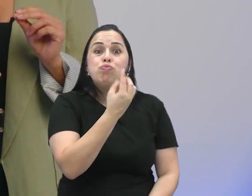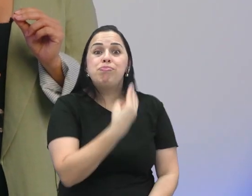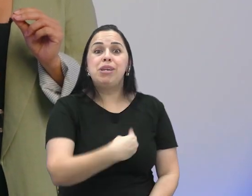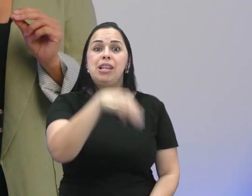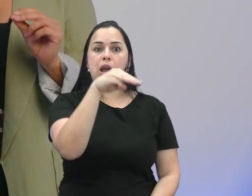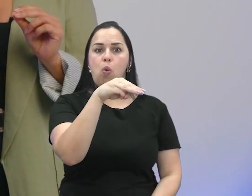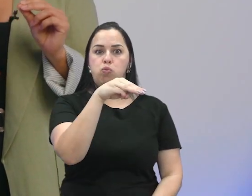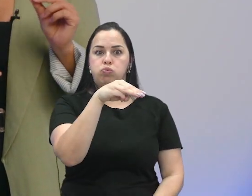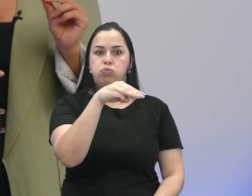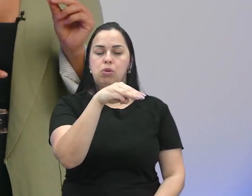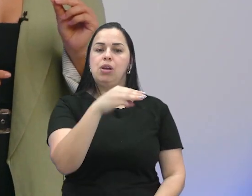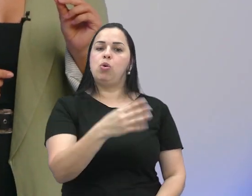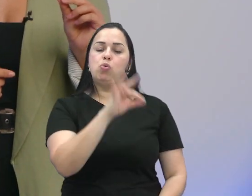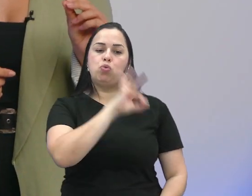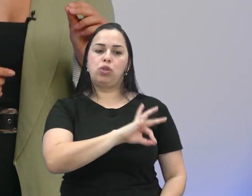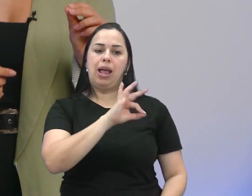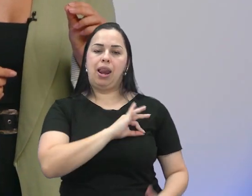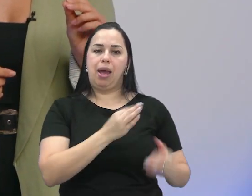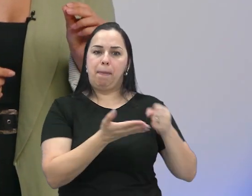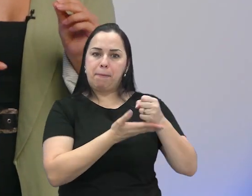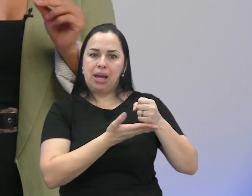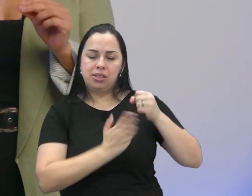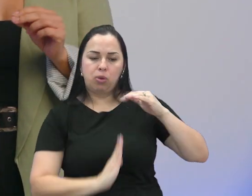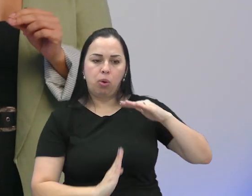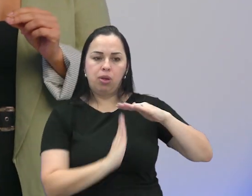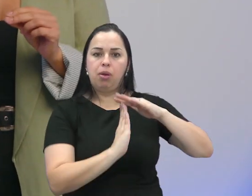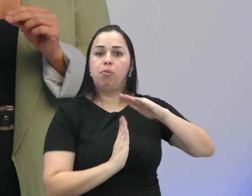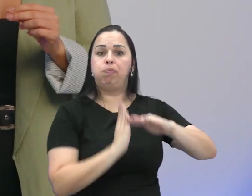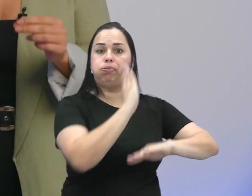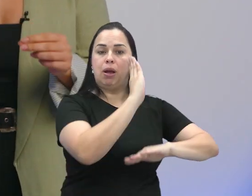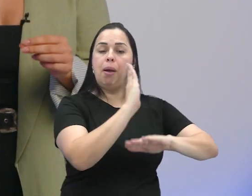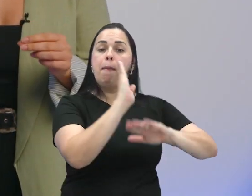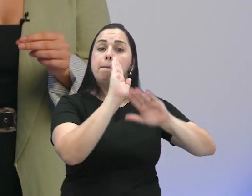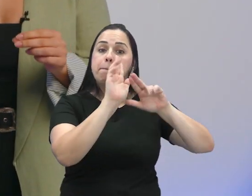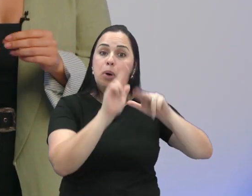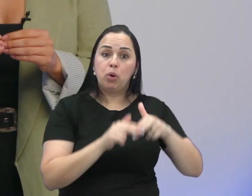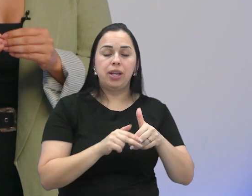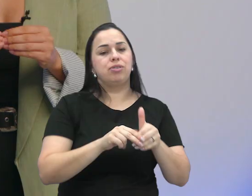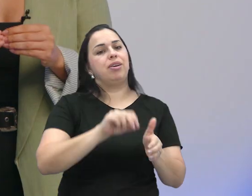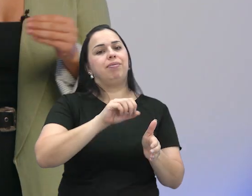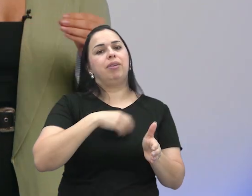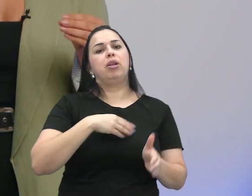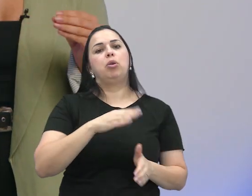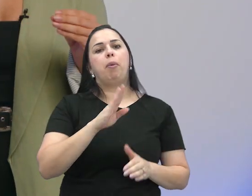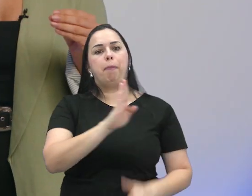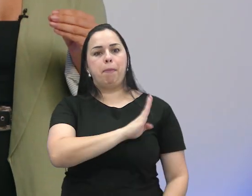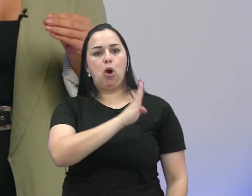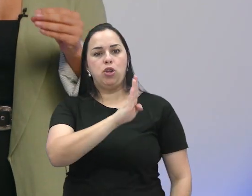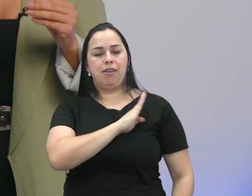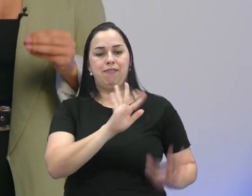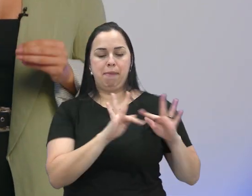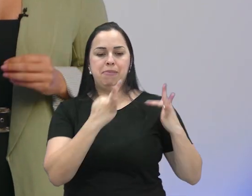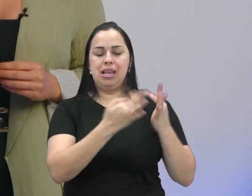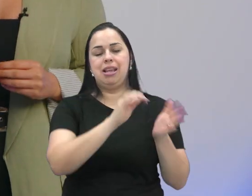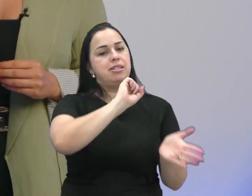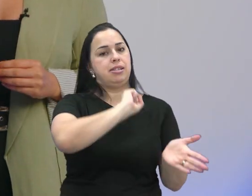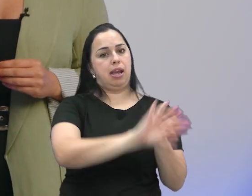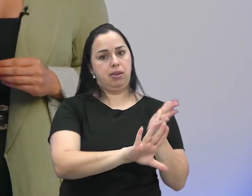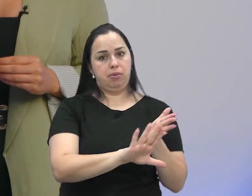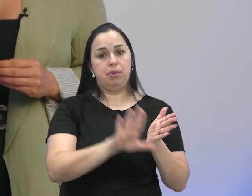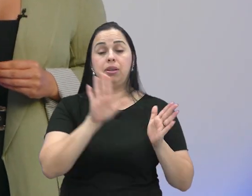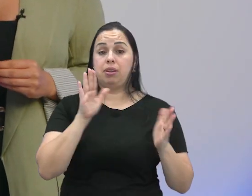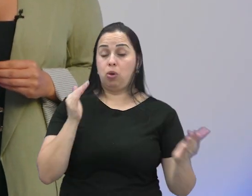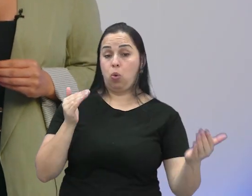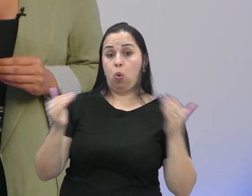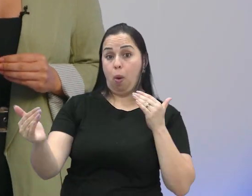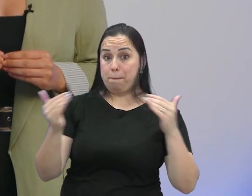superaram o limite de meio salário mínimo de renda per capita e, portanto, não fazem mais parte do programa Bolsa Família.